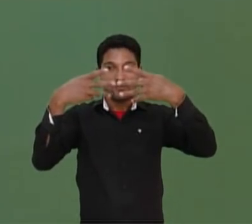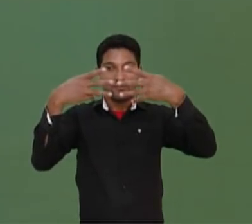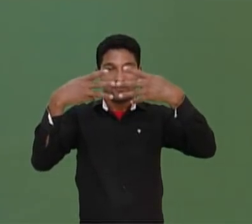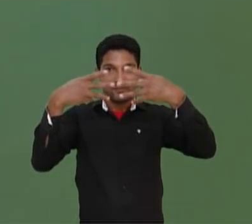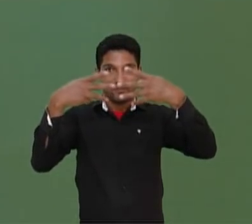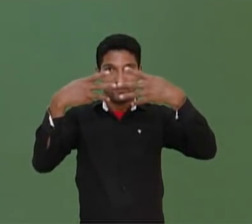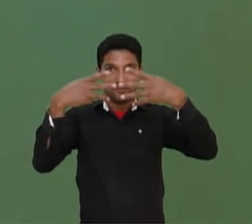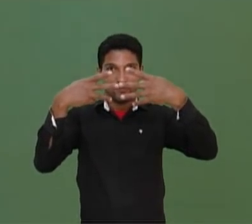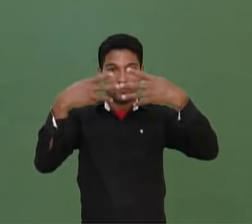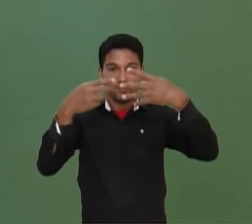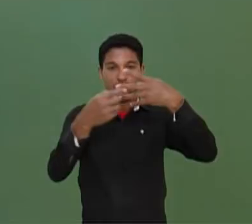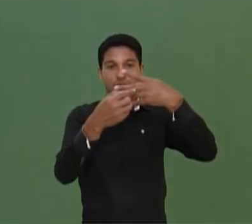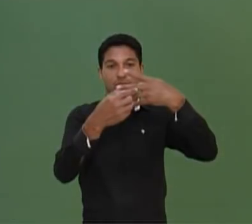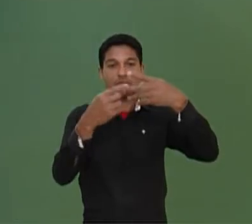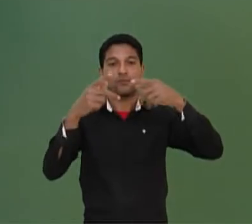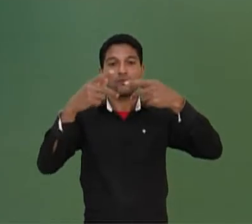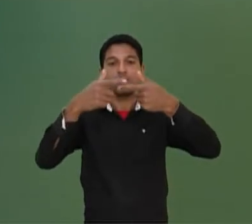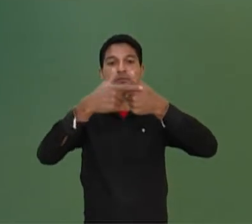Então, a base média eu quero saber.